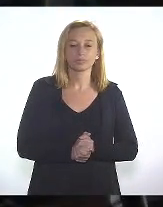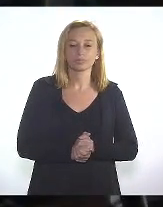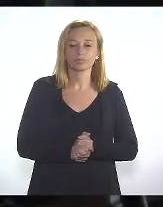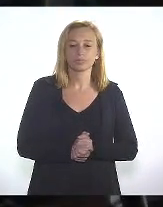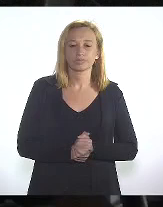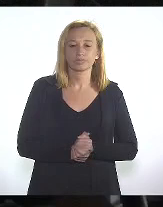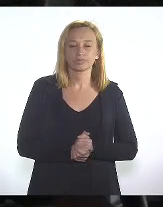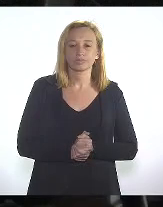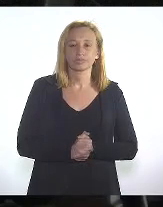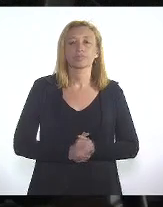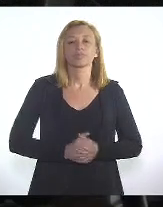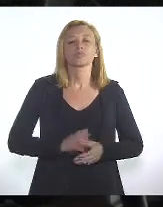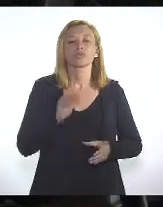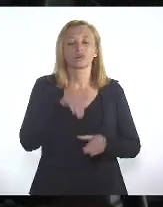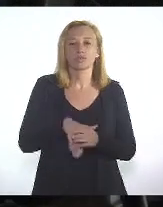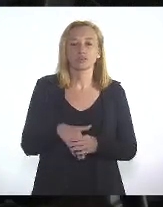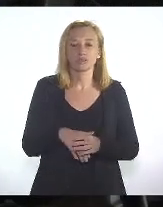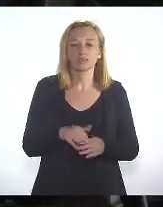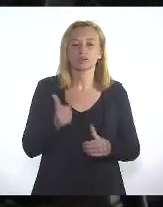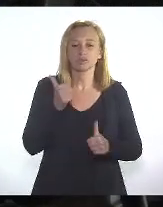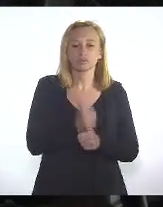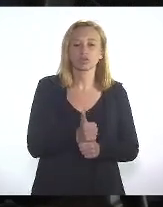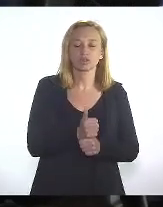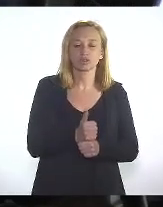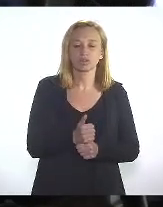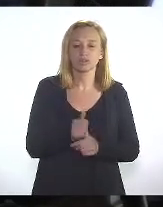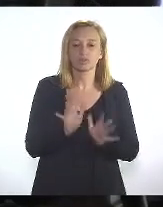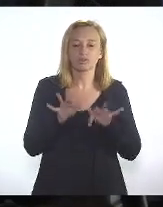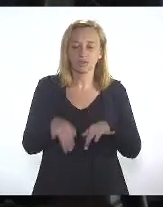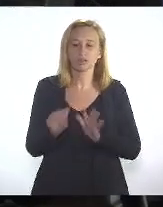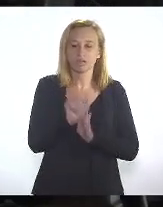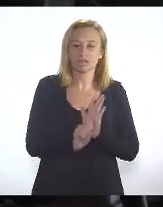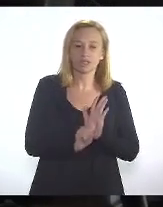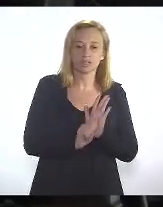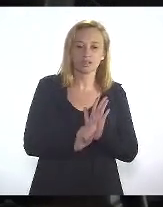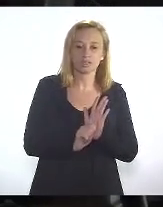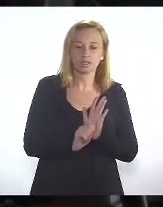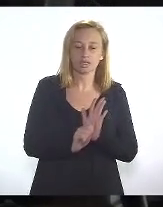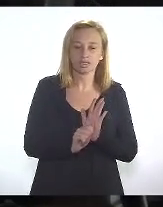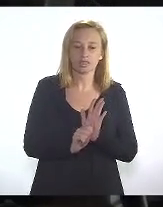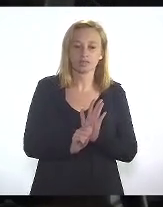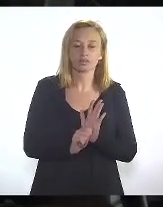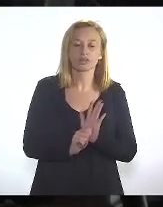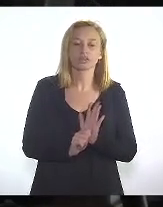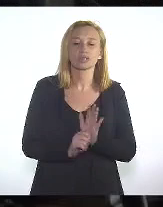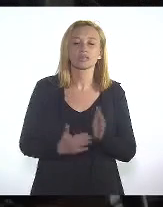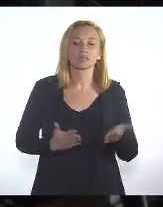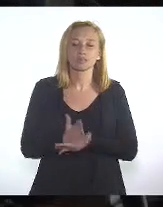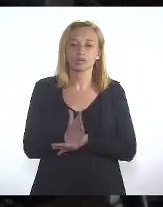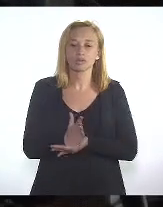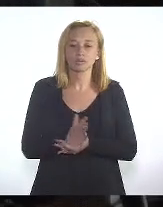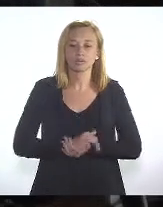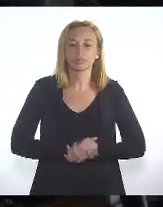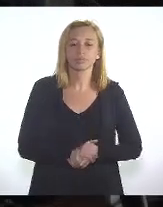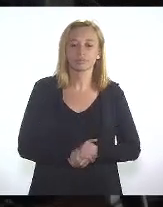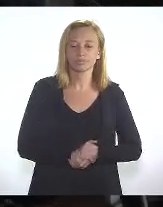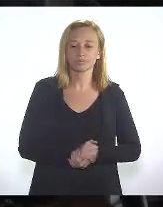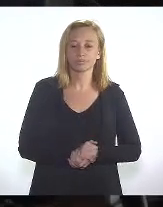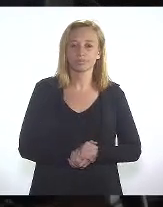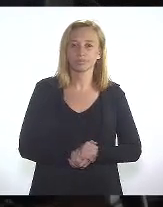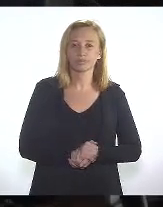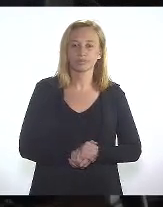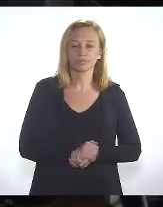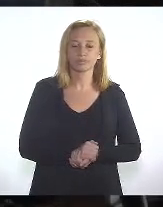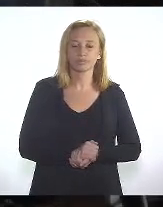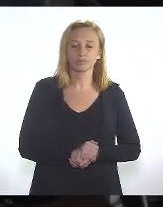emitidos, em votação substitutivo, conforme a final de redação, que a presidência defere. Senhores que aprovam, permaneçam como estão. Aprovado,